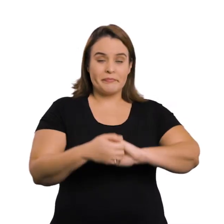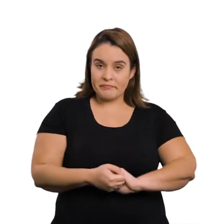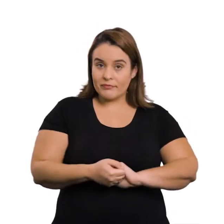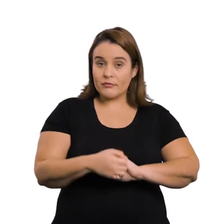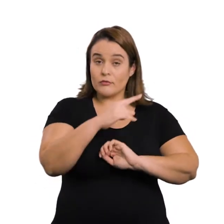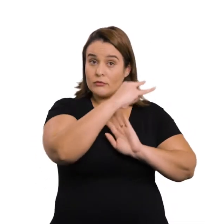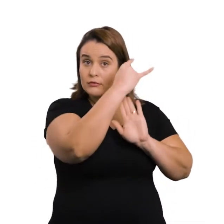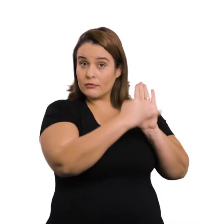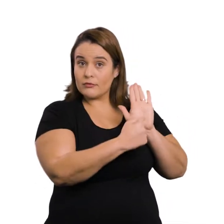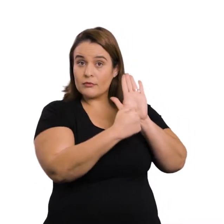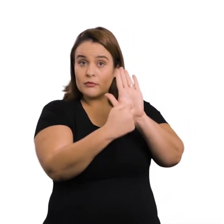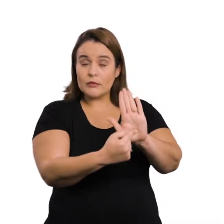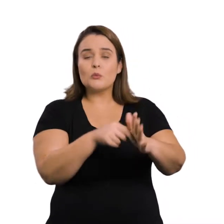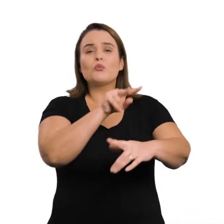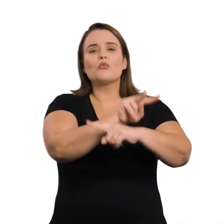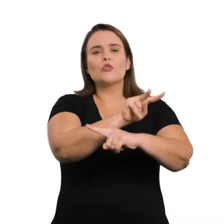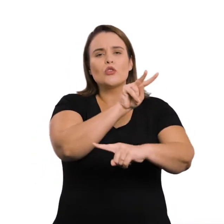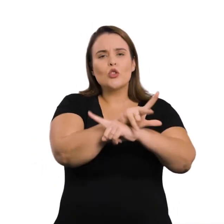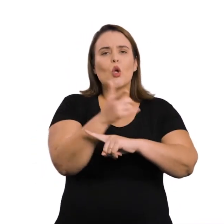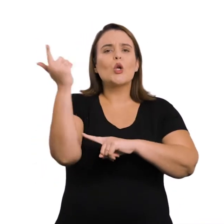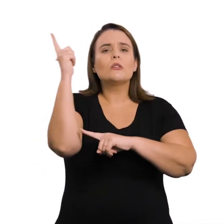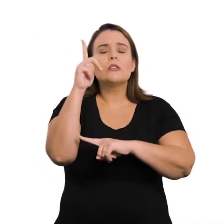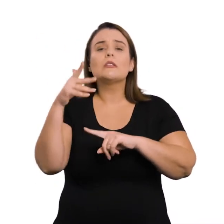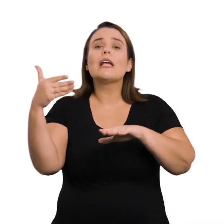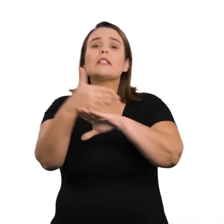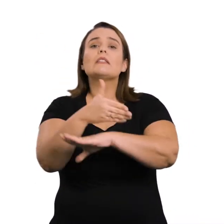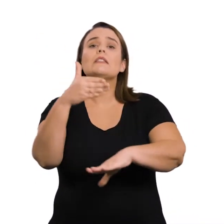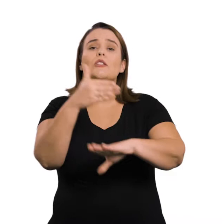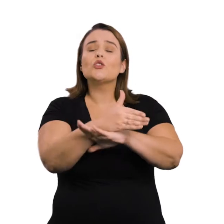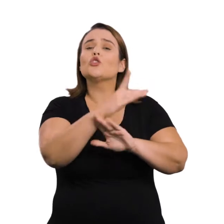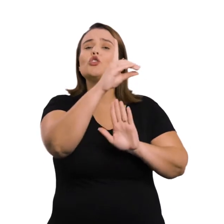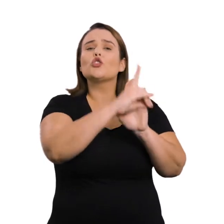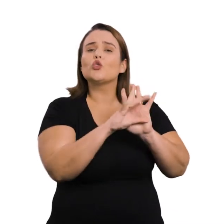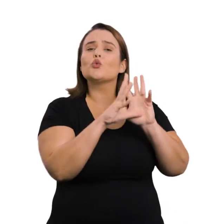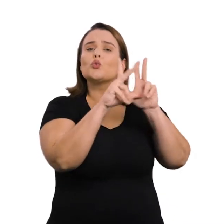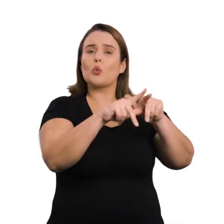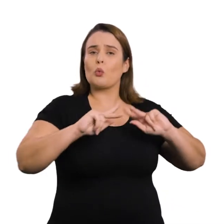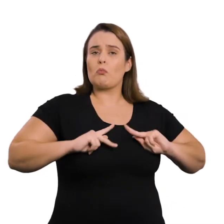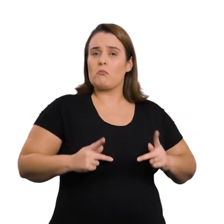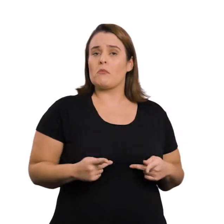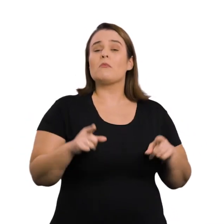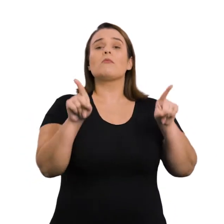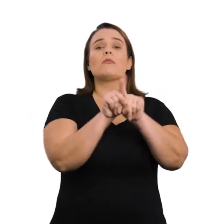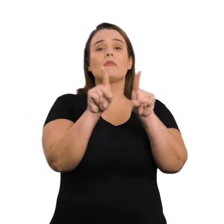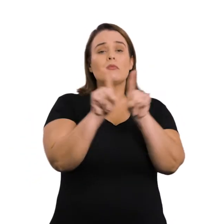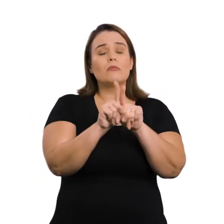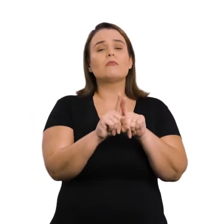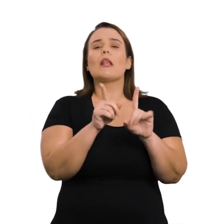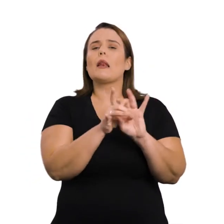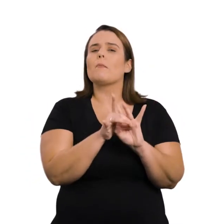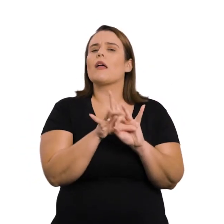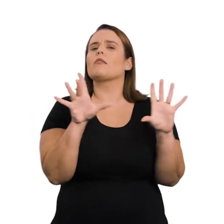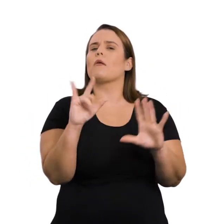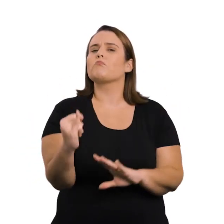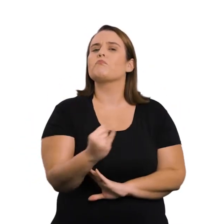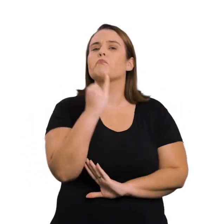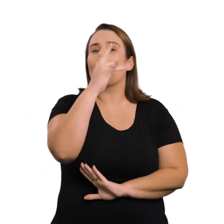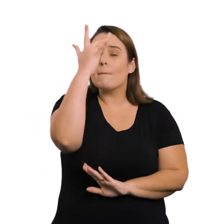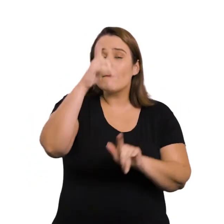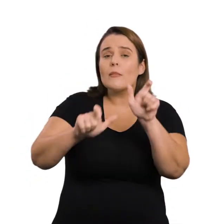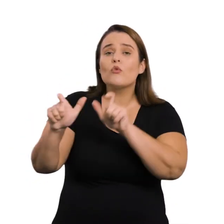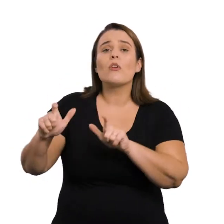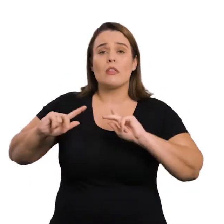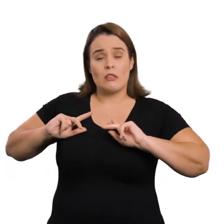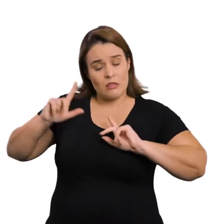aspas, proteger e garantir o total e igual acesso a todos os direitos humanos e liberdades fundamentais